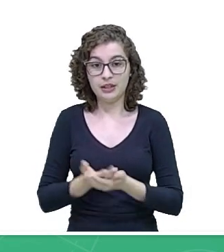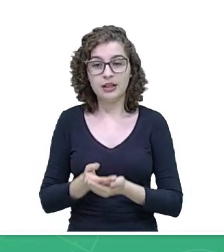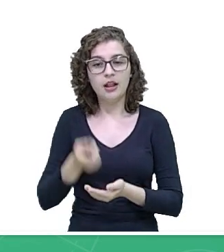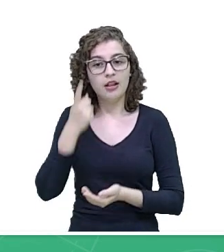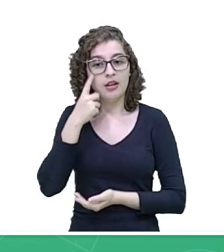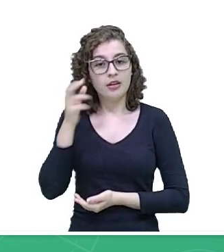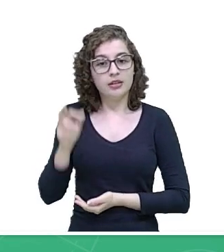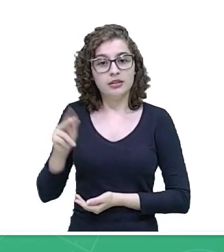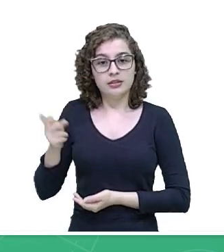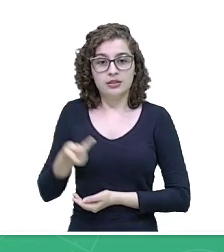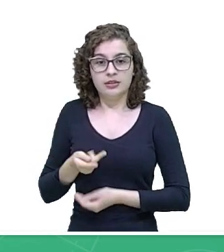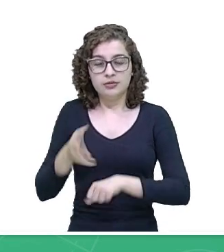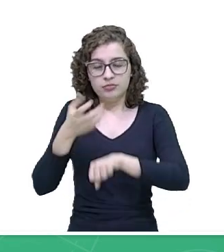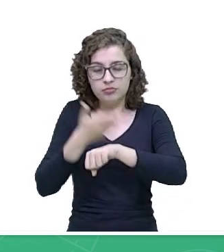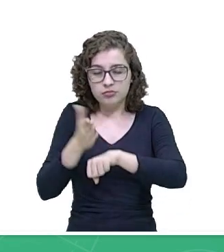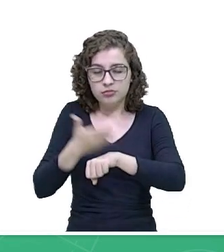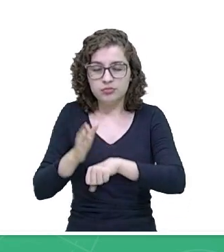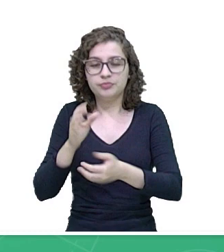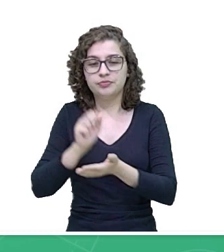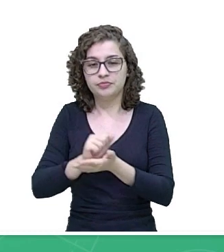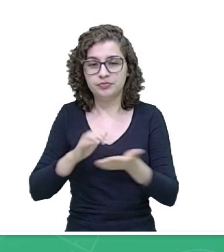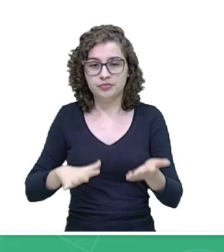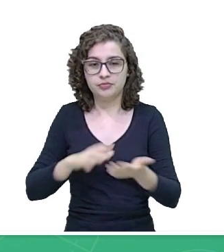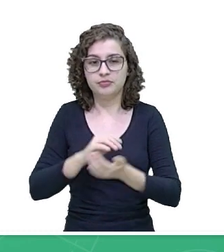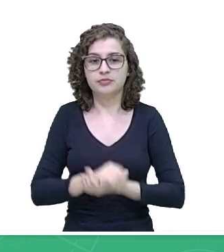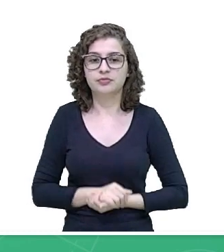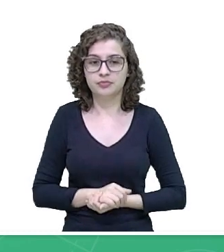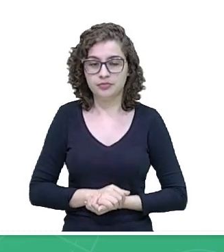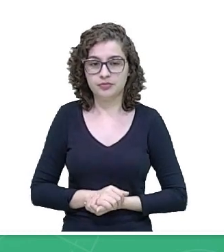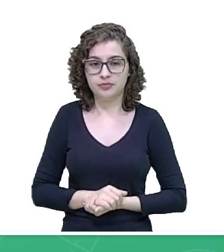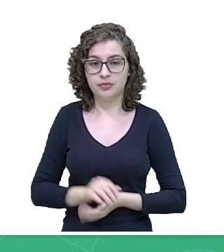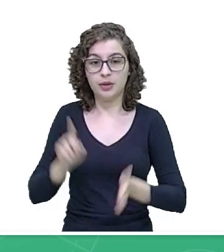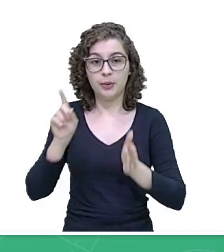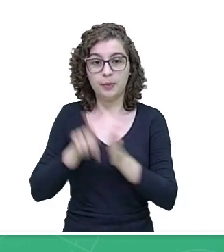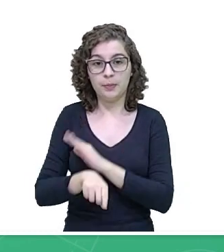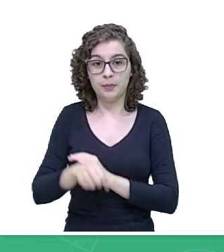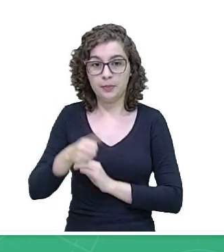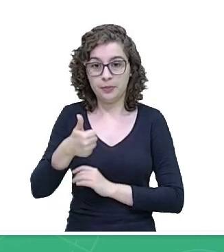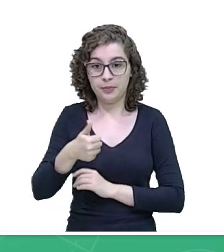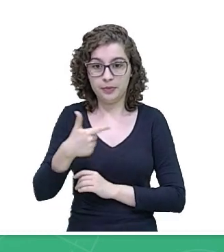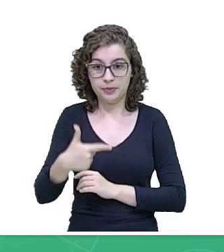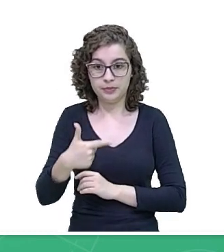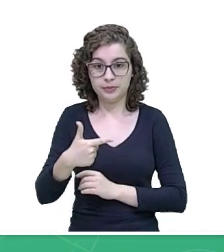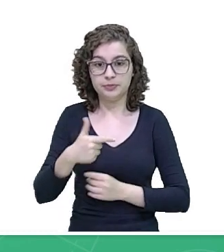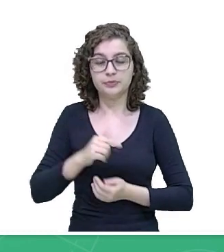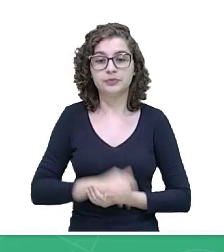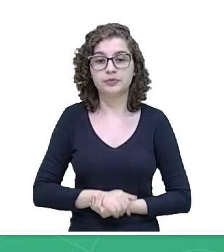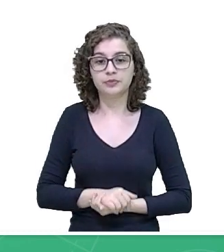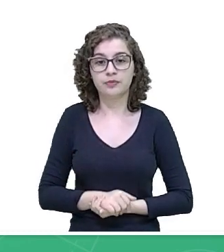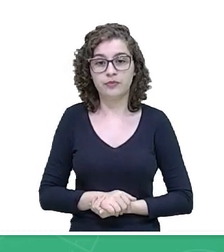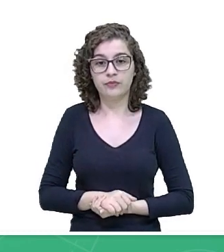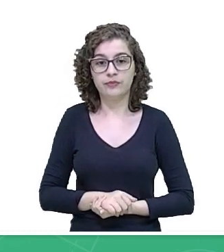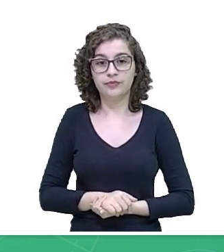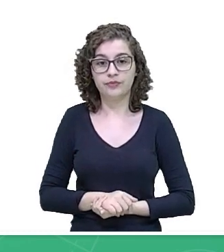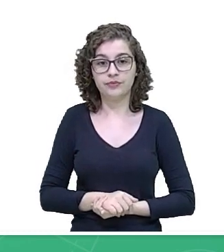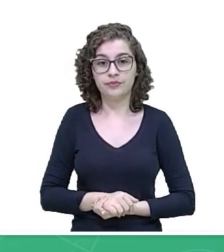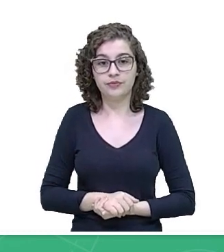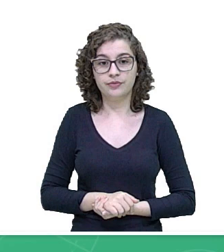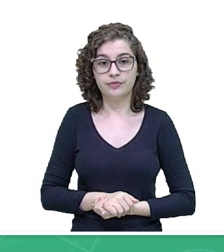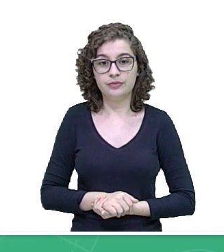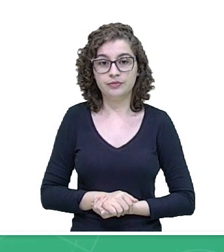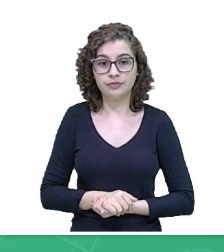2, Matemática, aula 57, ok? Bom, então nós temos aí a questão 12, que diz o seguinte, é uma questão